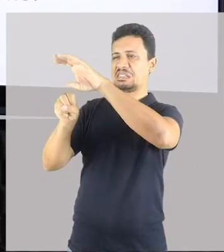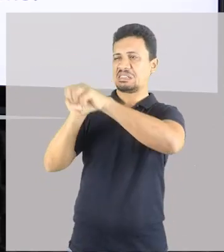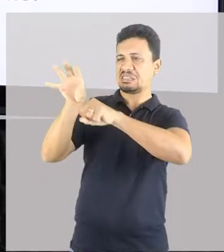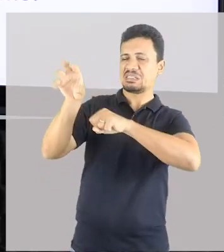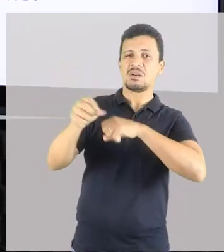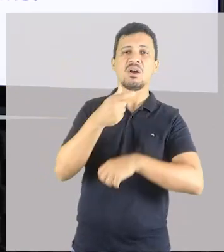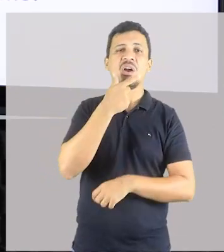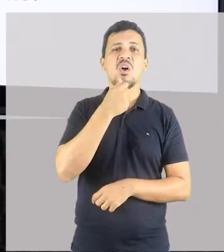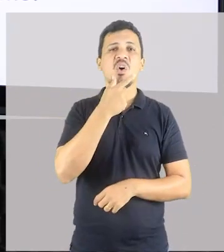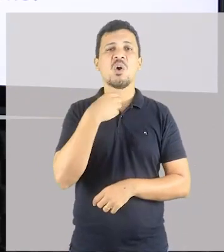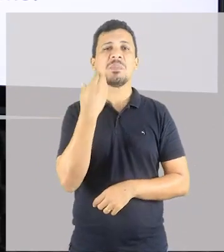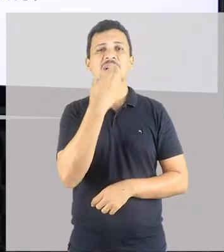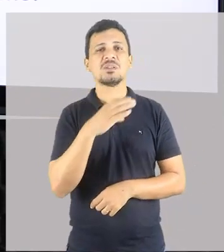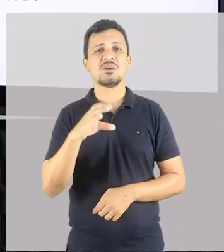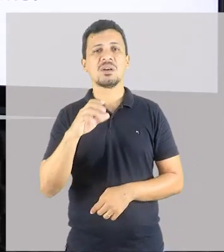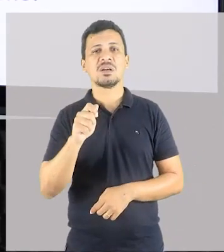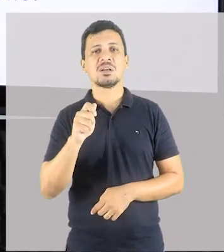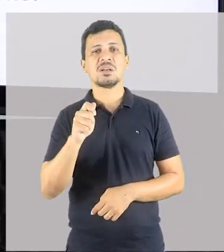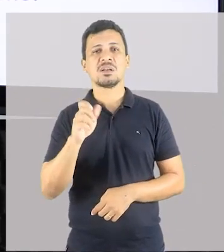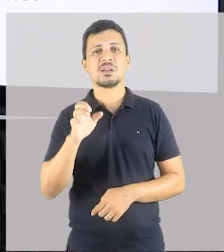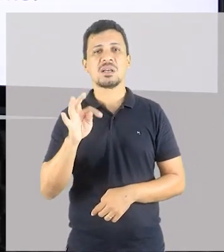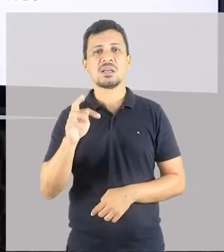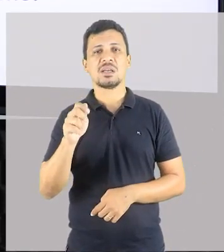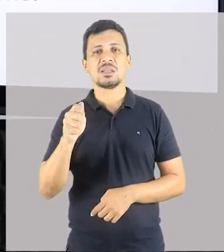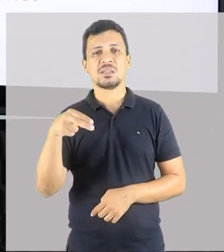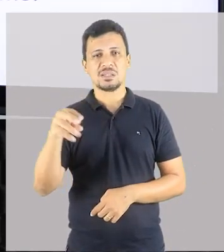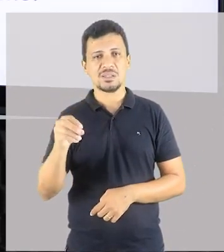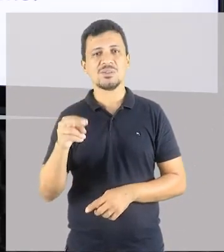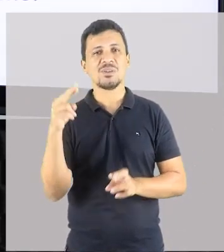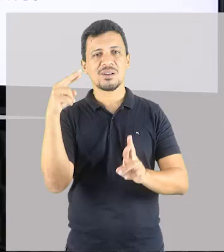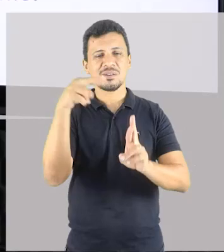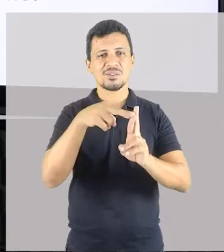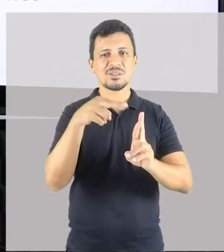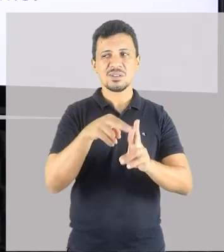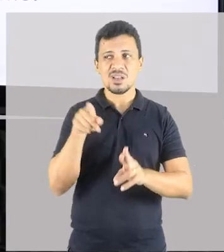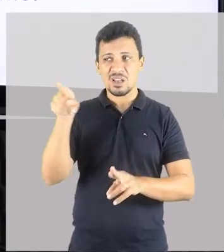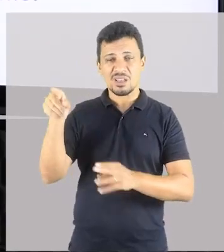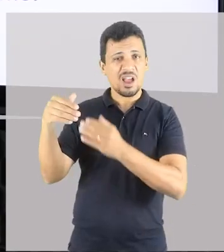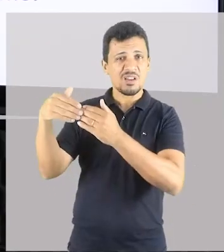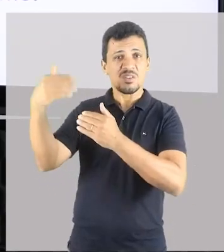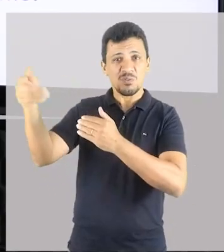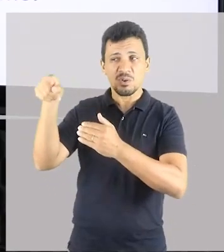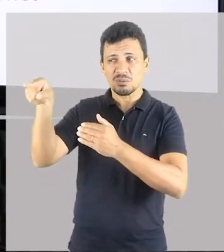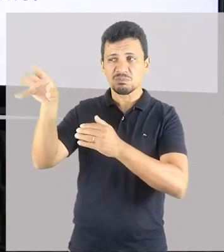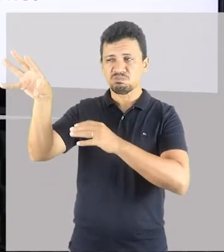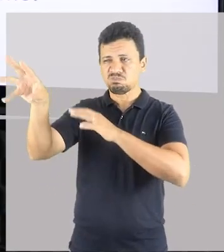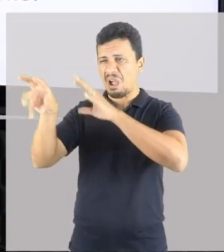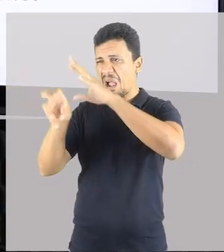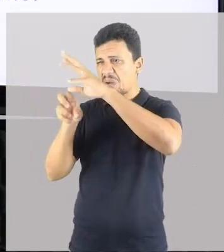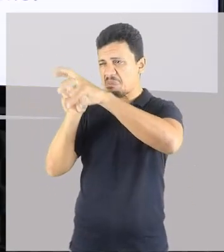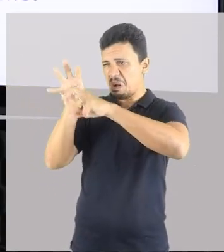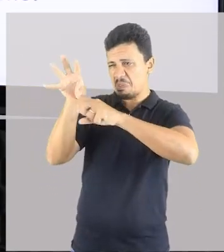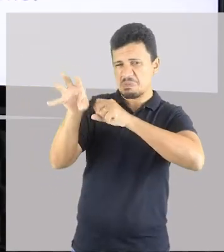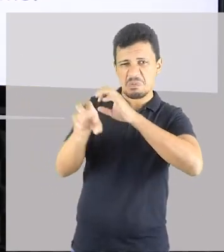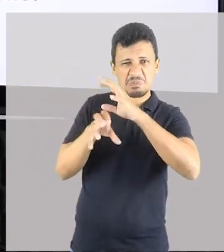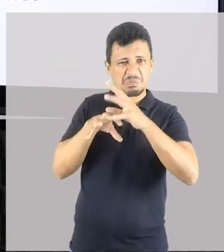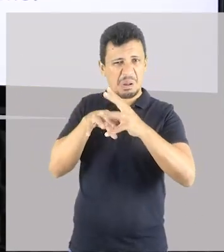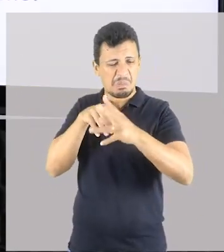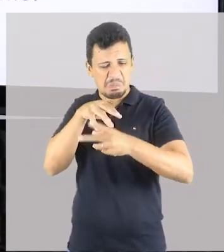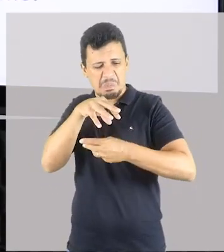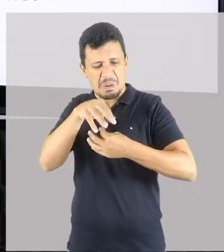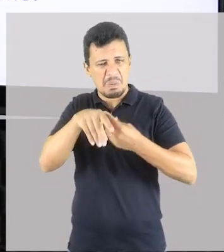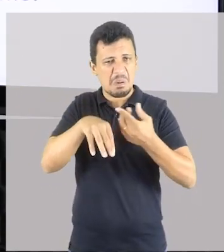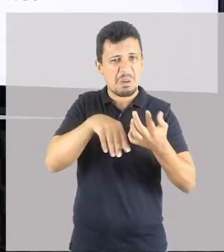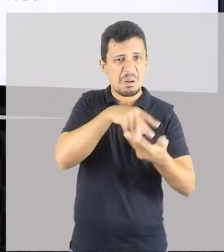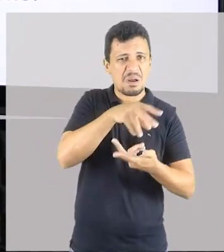Veloso tem uma referência a essa situação. Né? Tudo aquilo que vem de fora a gente vai devorar, certo? Do jeito que o